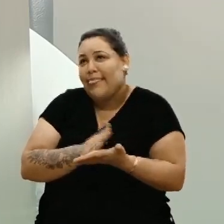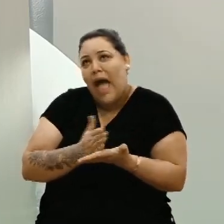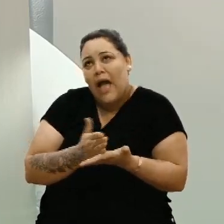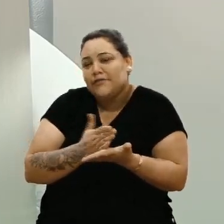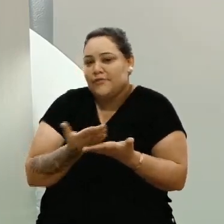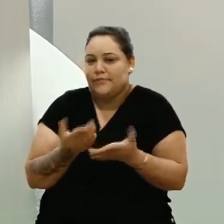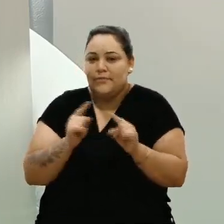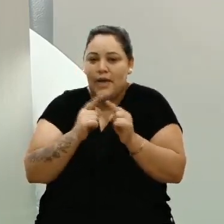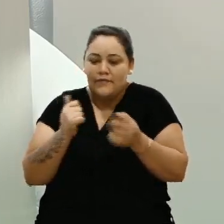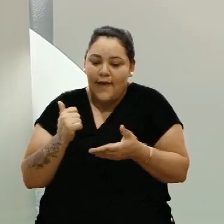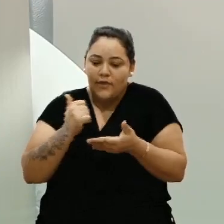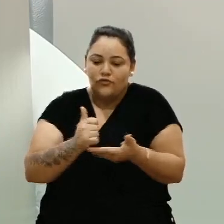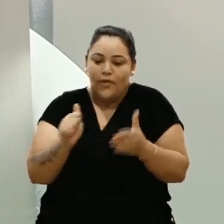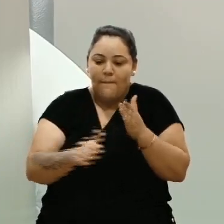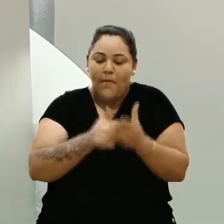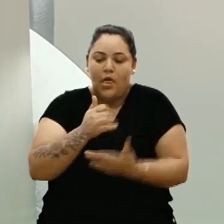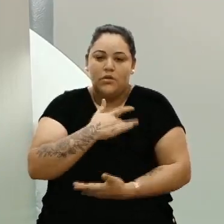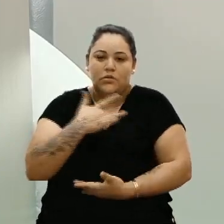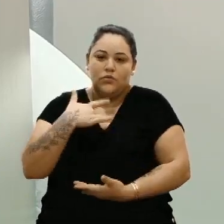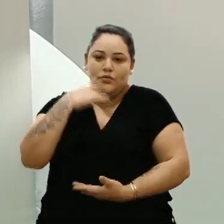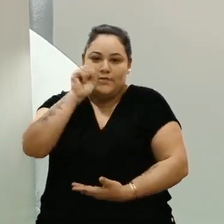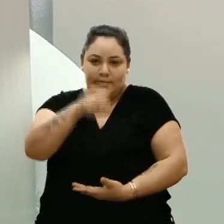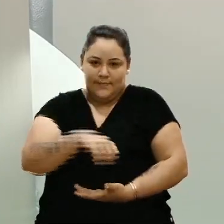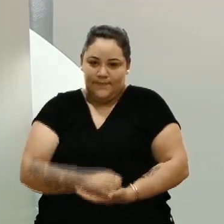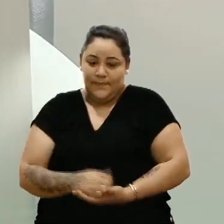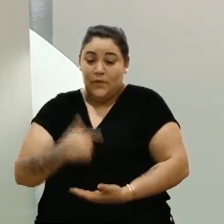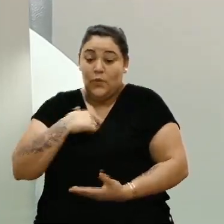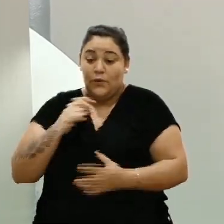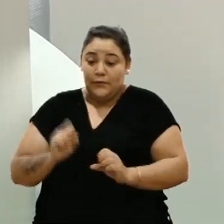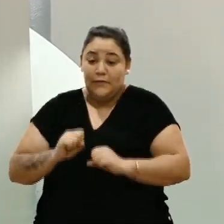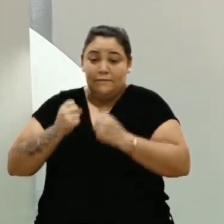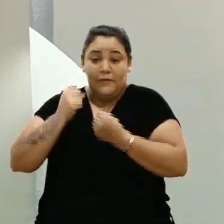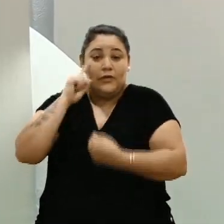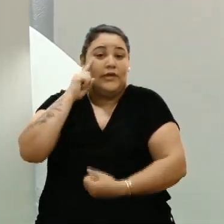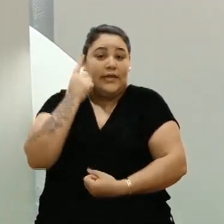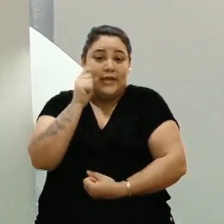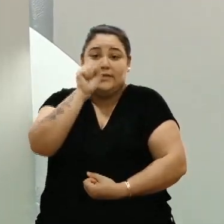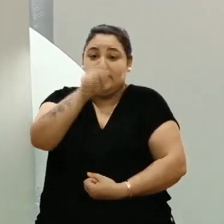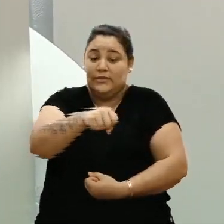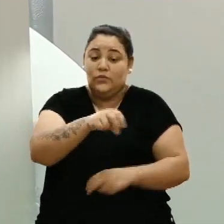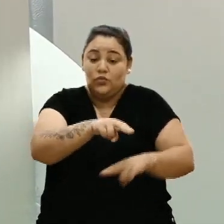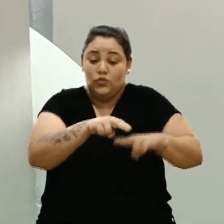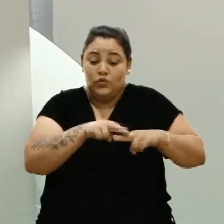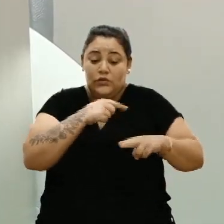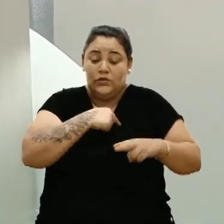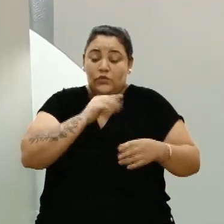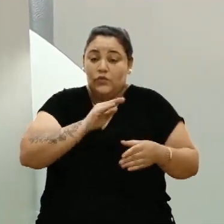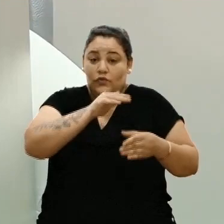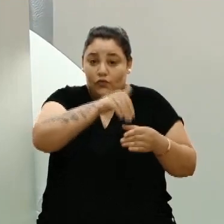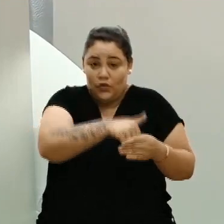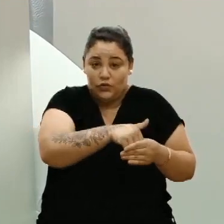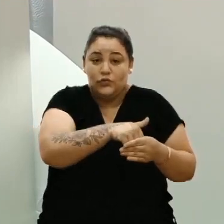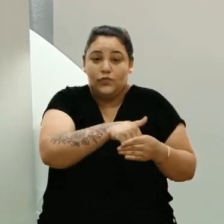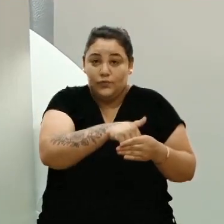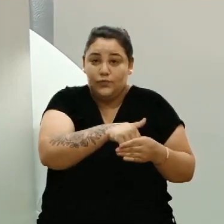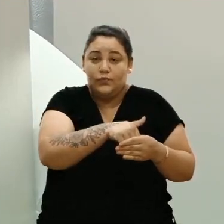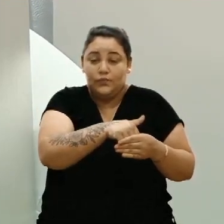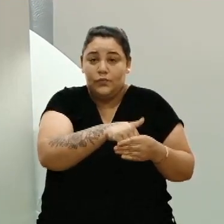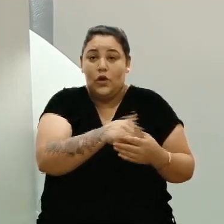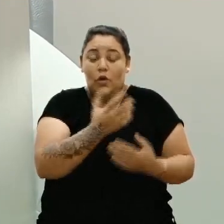para uma melhor saúde. Então, eu defendo a ideia, por isso que eu estou votei